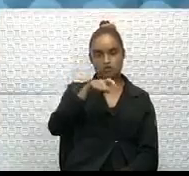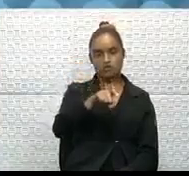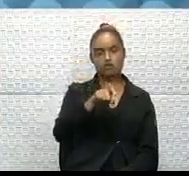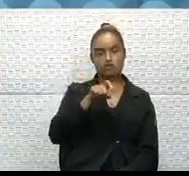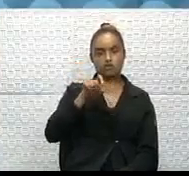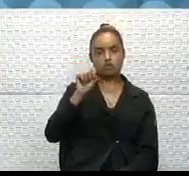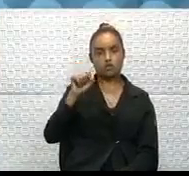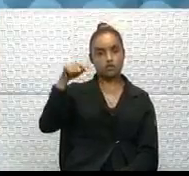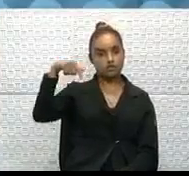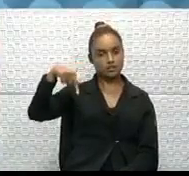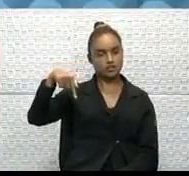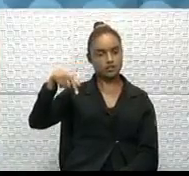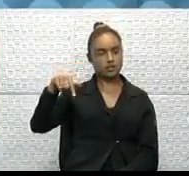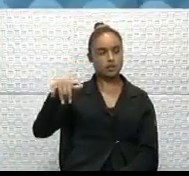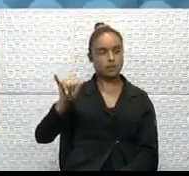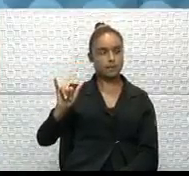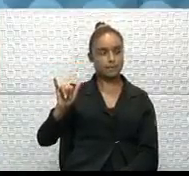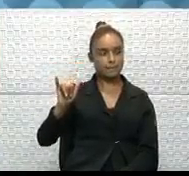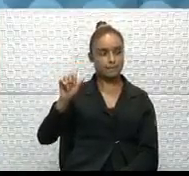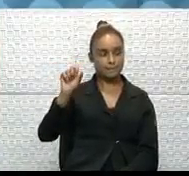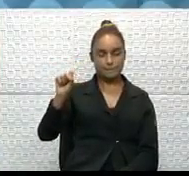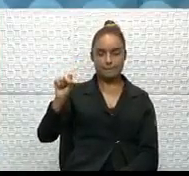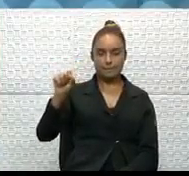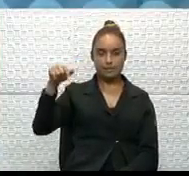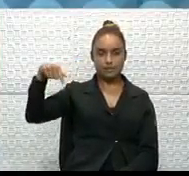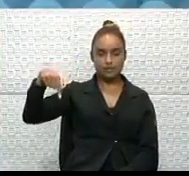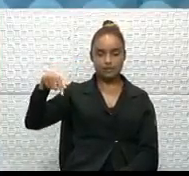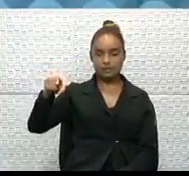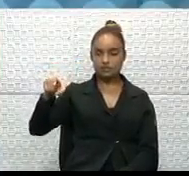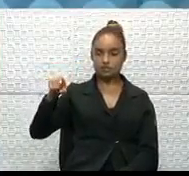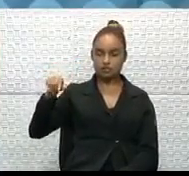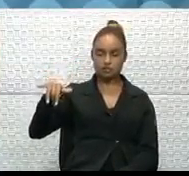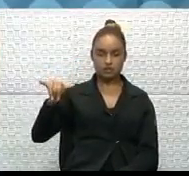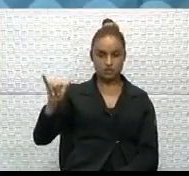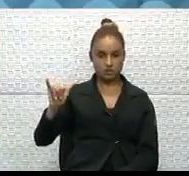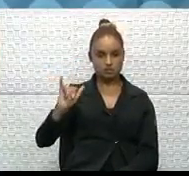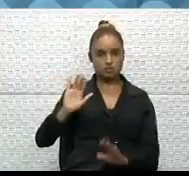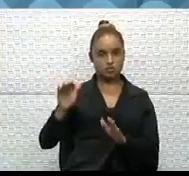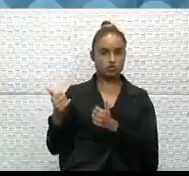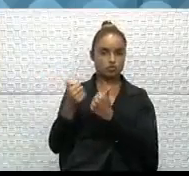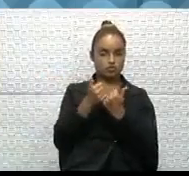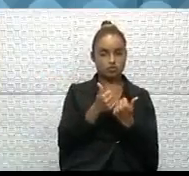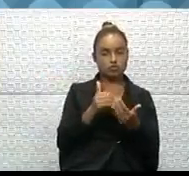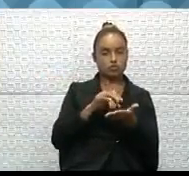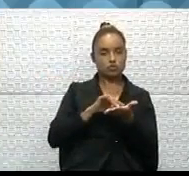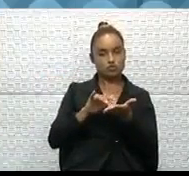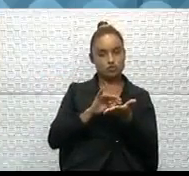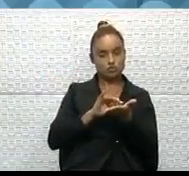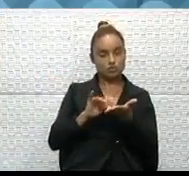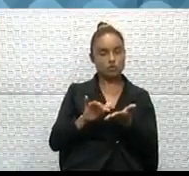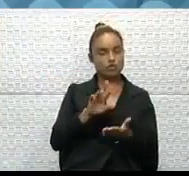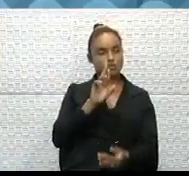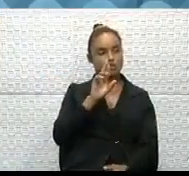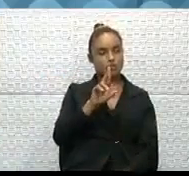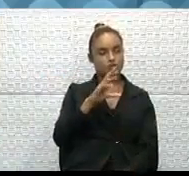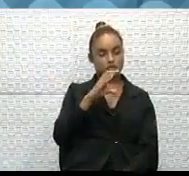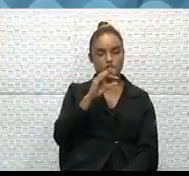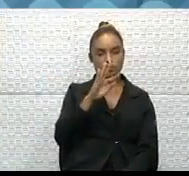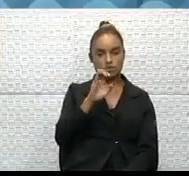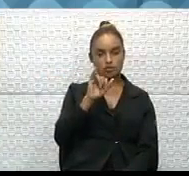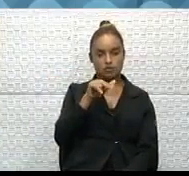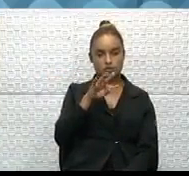tendo o SQ de y e o SQ de xy, então você substitui esses valores na fórmula do R, do nosso coeficiente